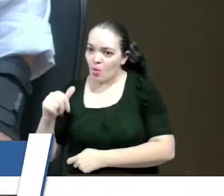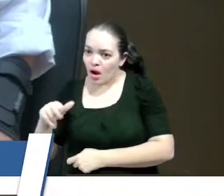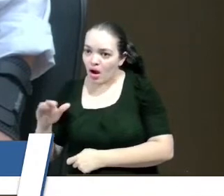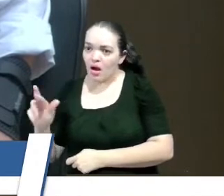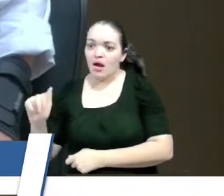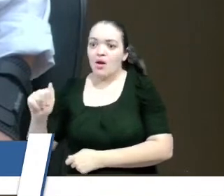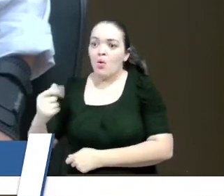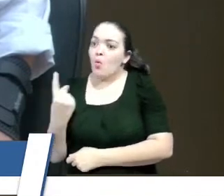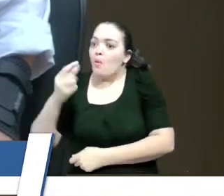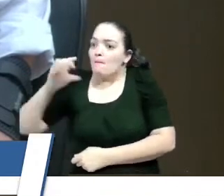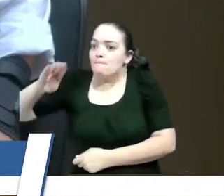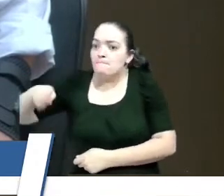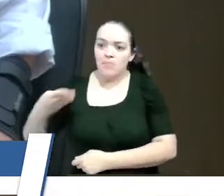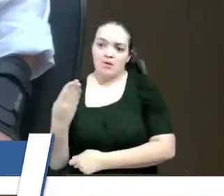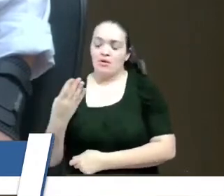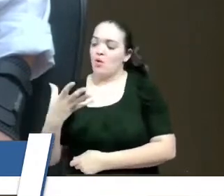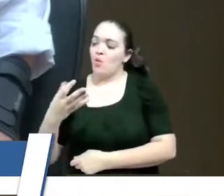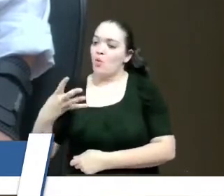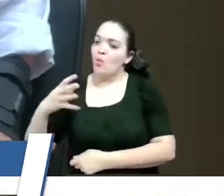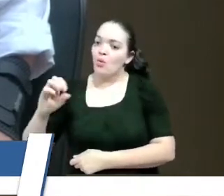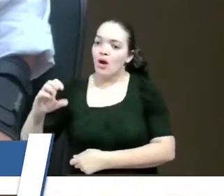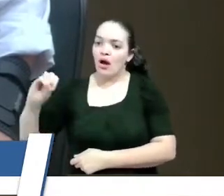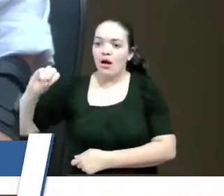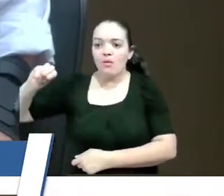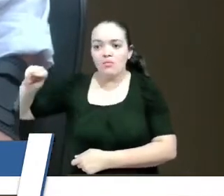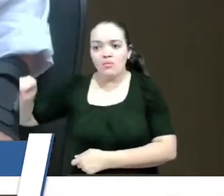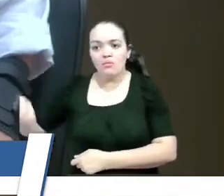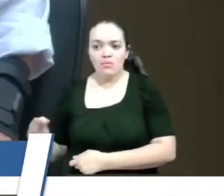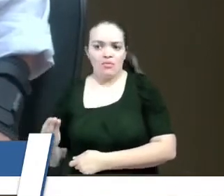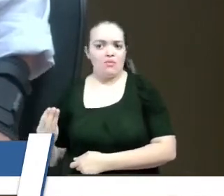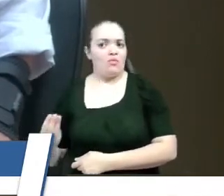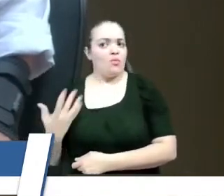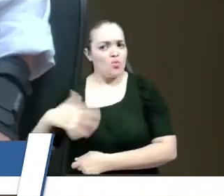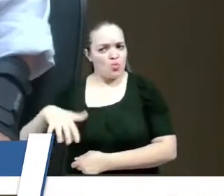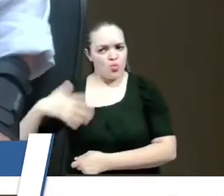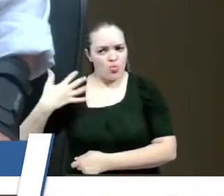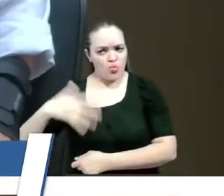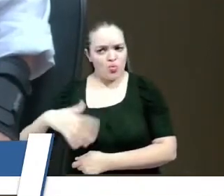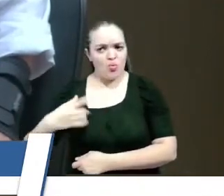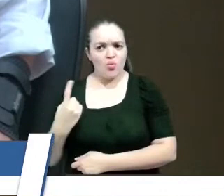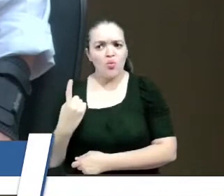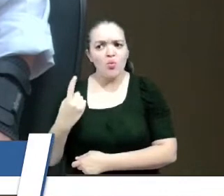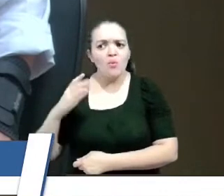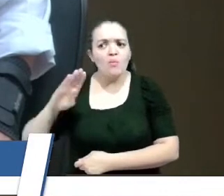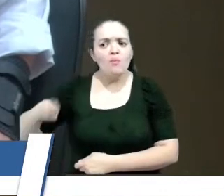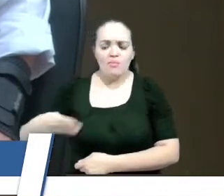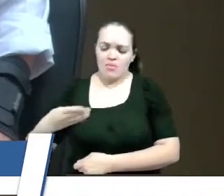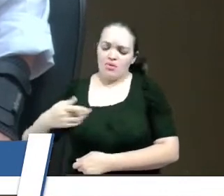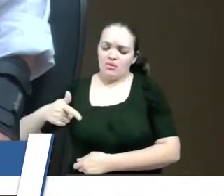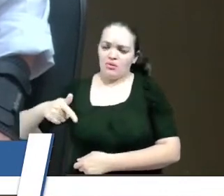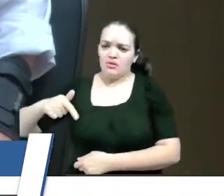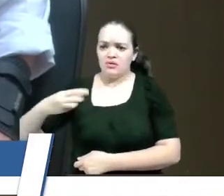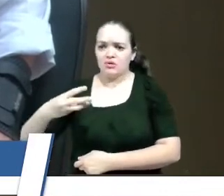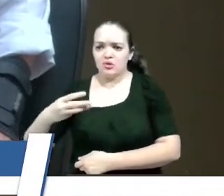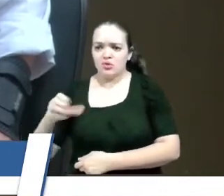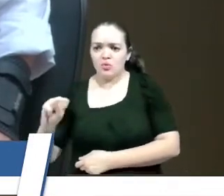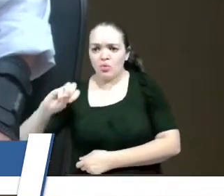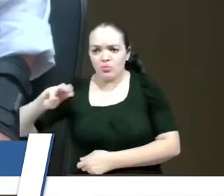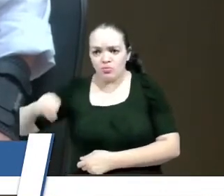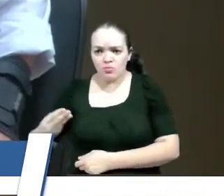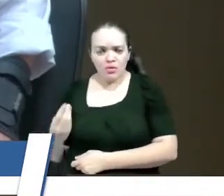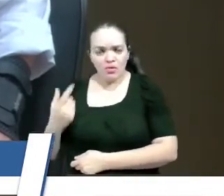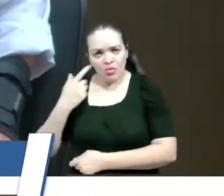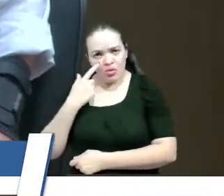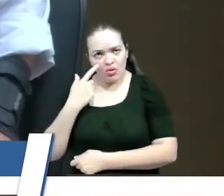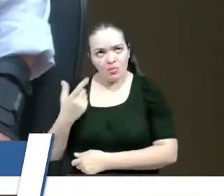1.400 milhões. É 1.378 milhões o orçamento de Araraquara, com aproximadamente 100